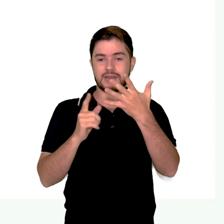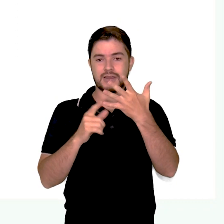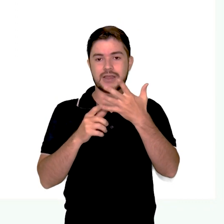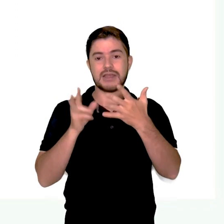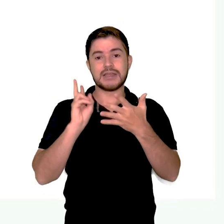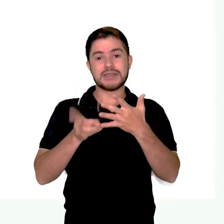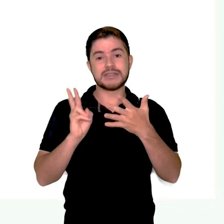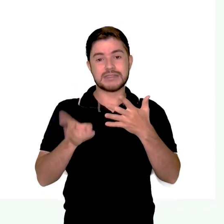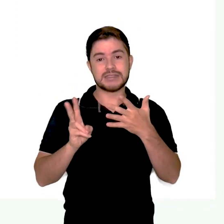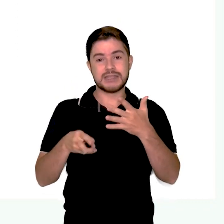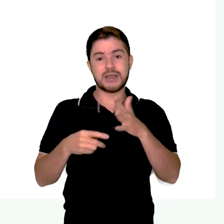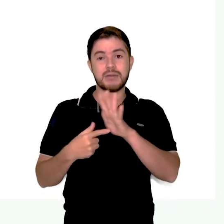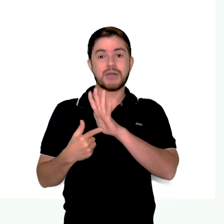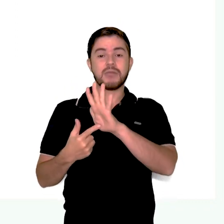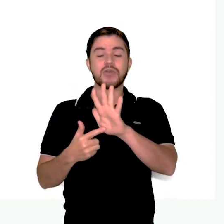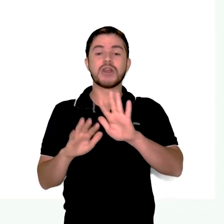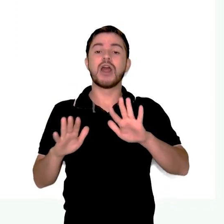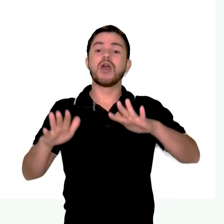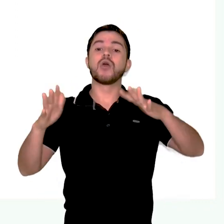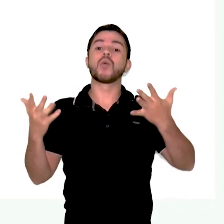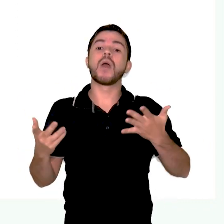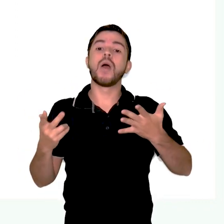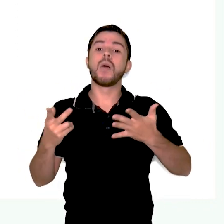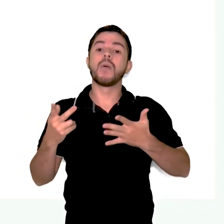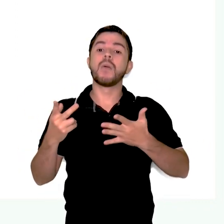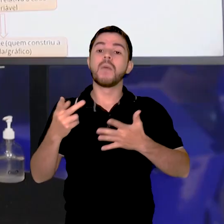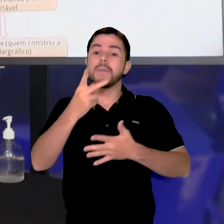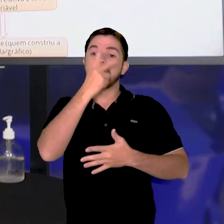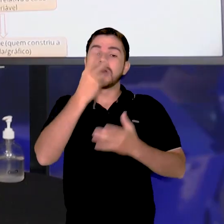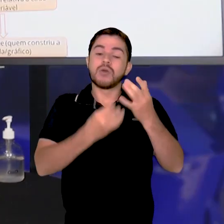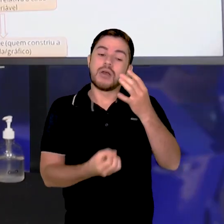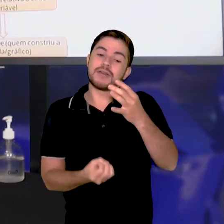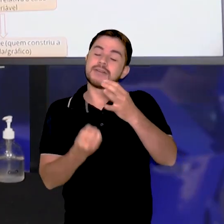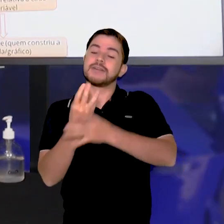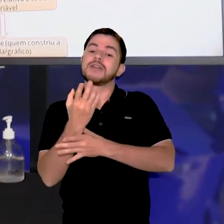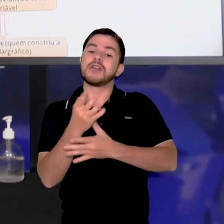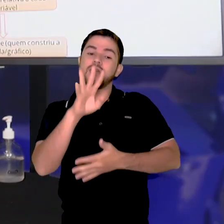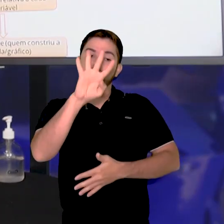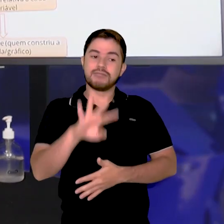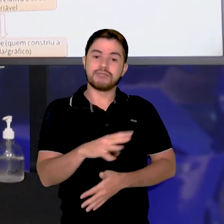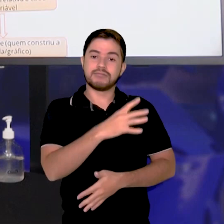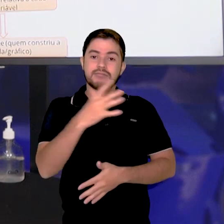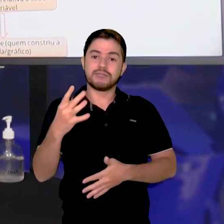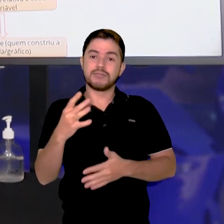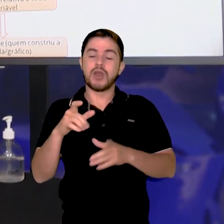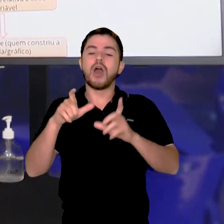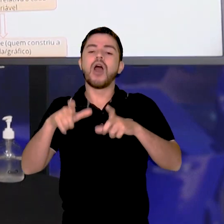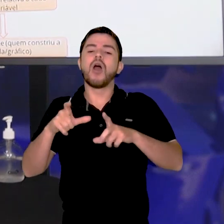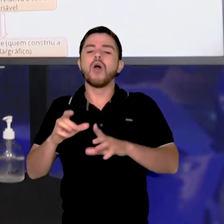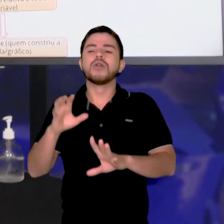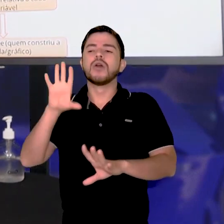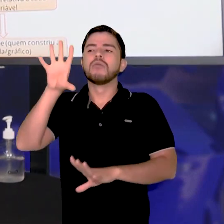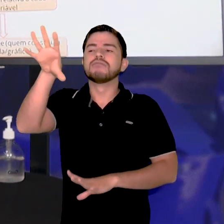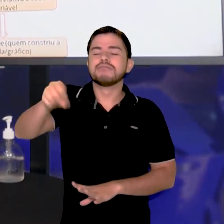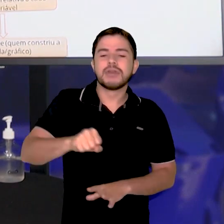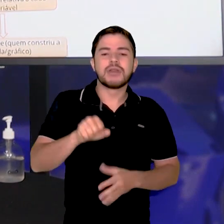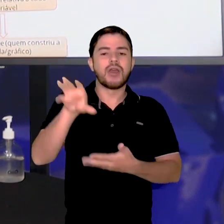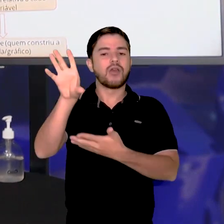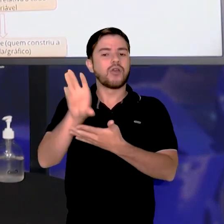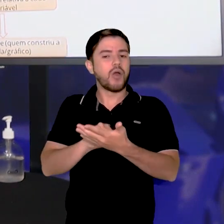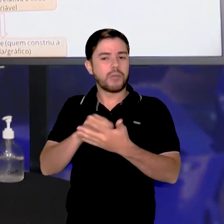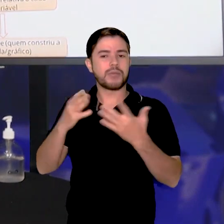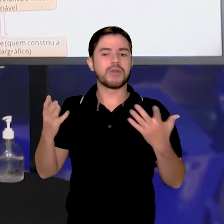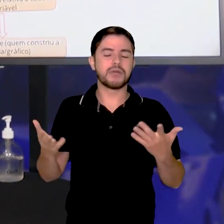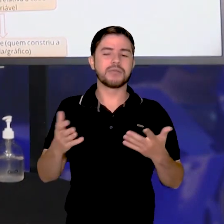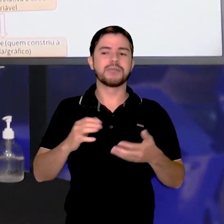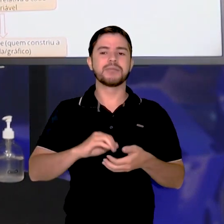que indicar o quê? A fonte do meu gráfico, da minha tabela, de quem fez aquela tabela, quem fez aquele gráfico, ou de onde eu tirei, de qual site eu tirei ou